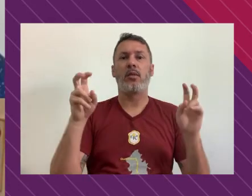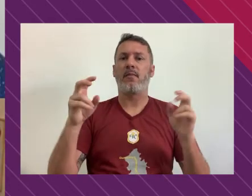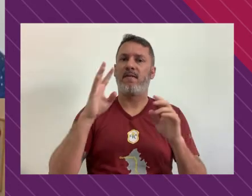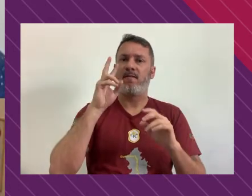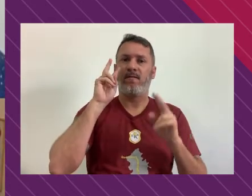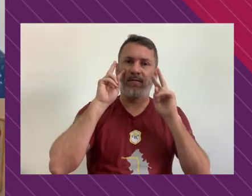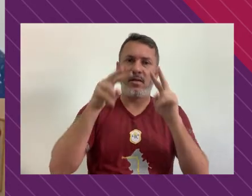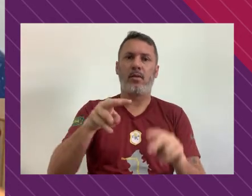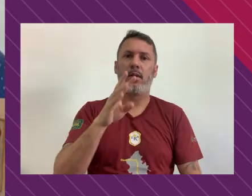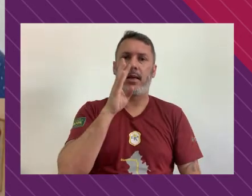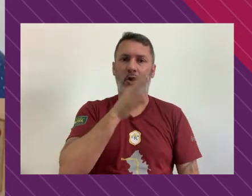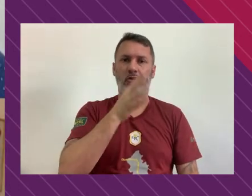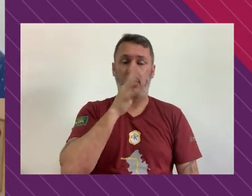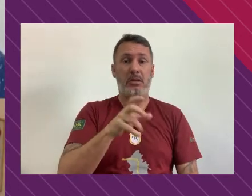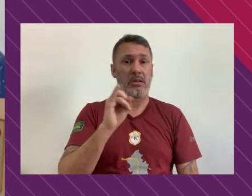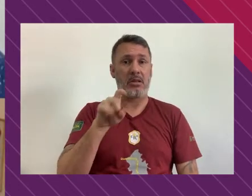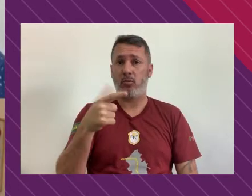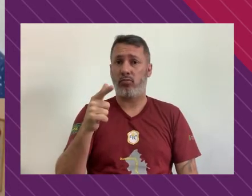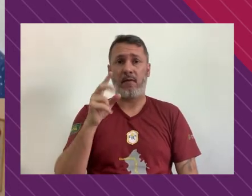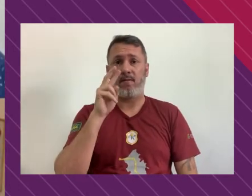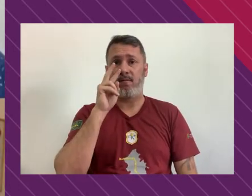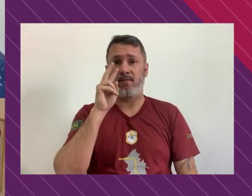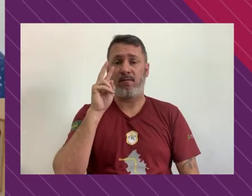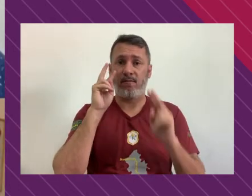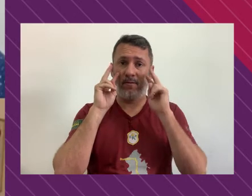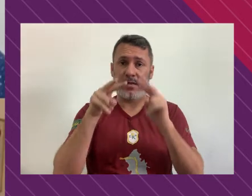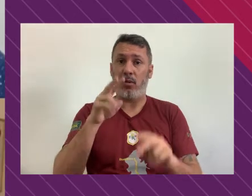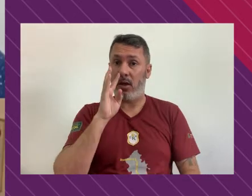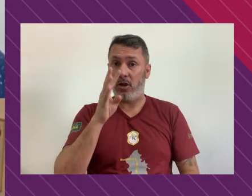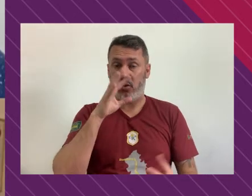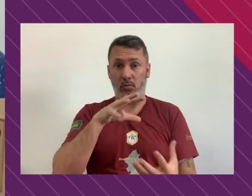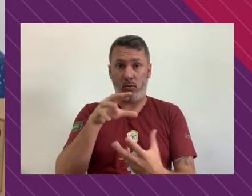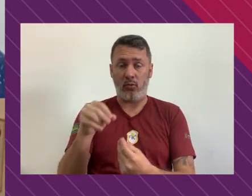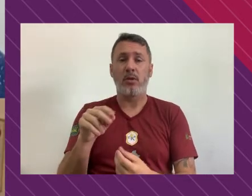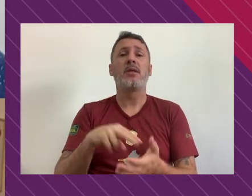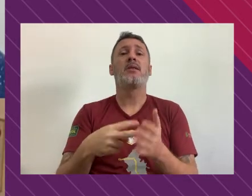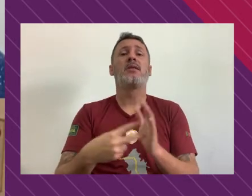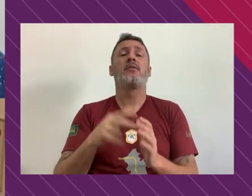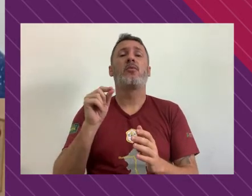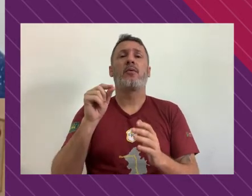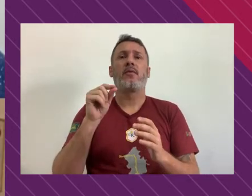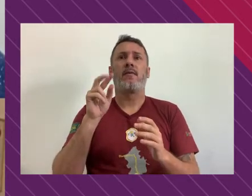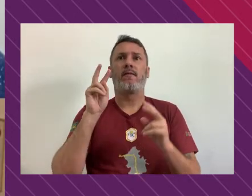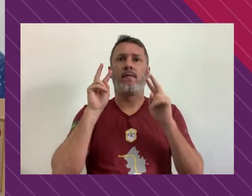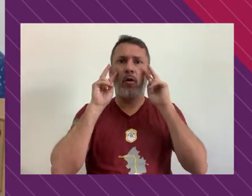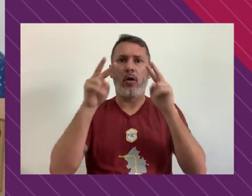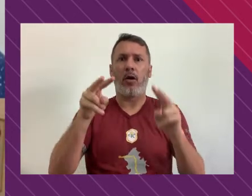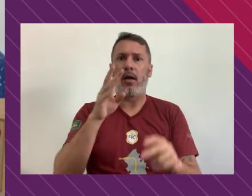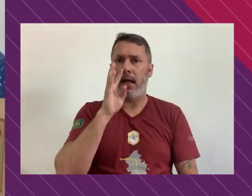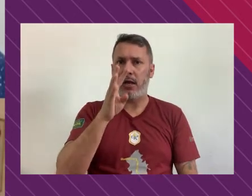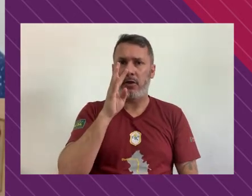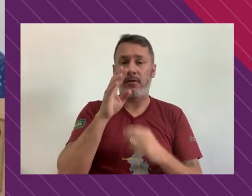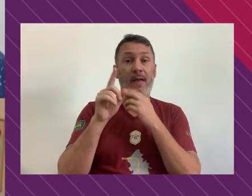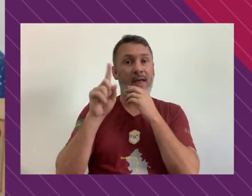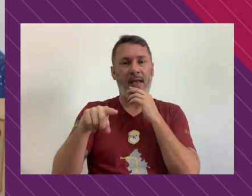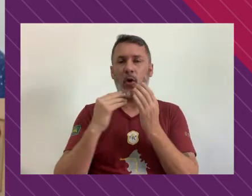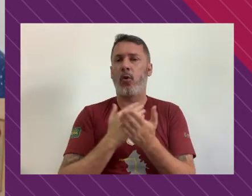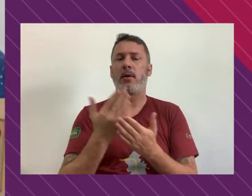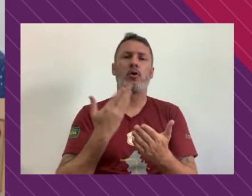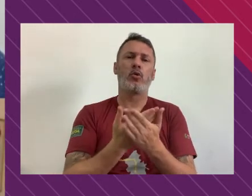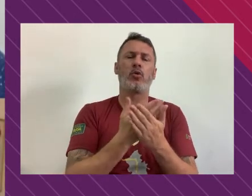talvez tenham o mesmo senso de responsabilidade que a gente sempre tem na nossa vida, mas o caminho já pôde